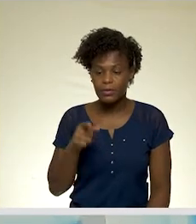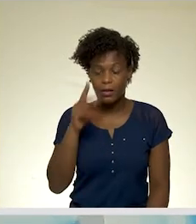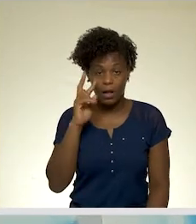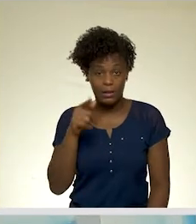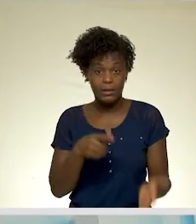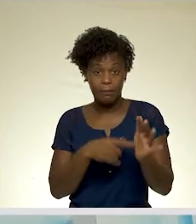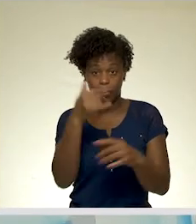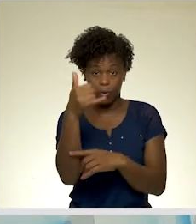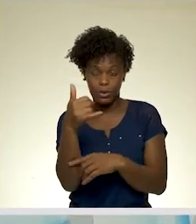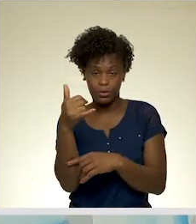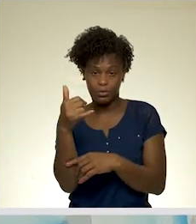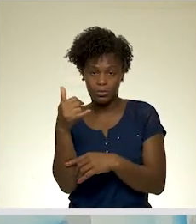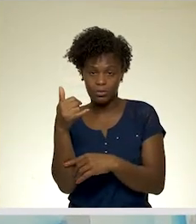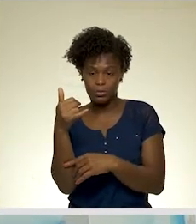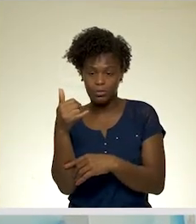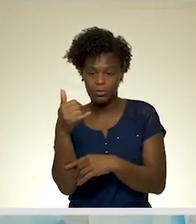2, certo?